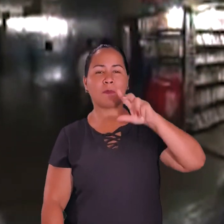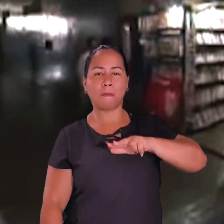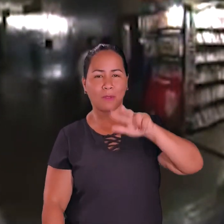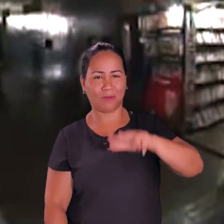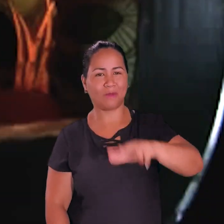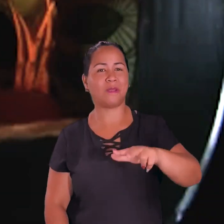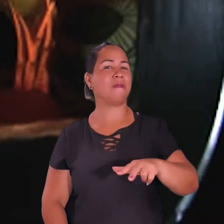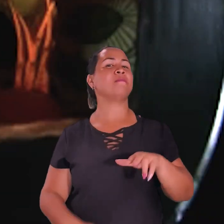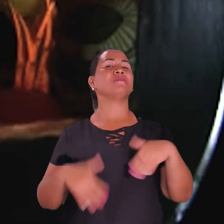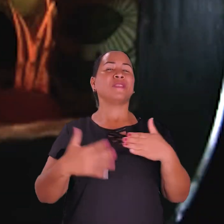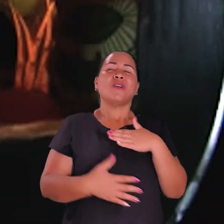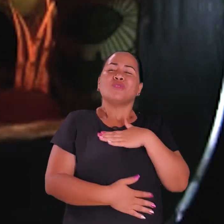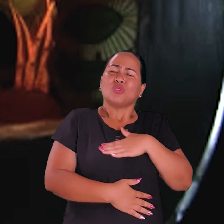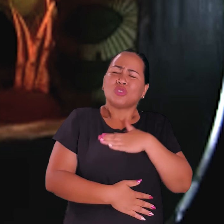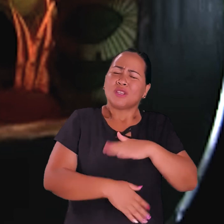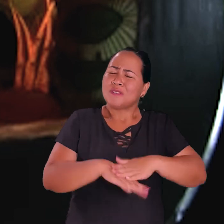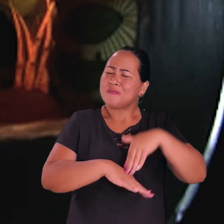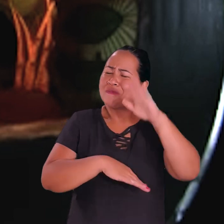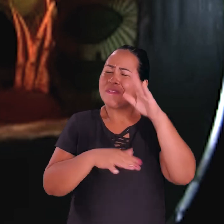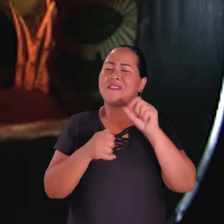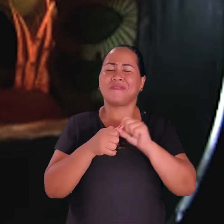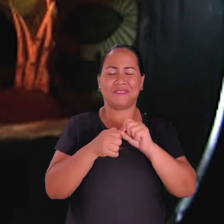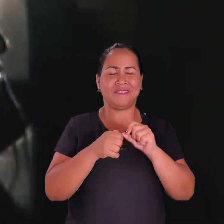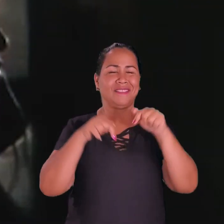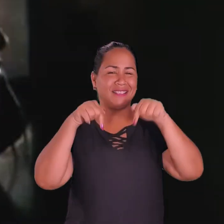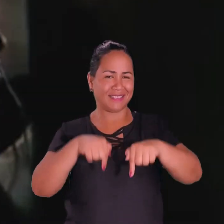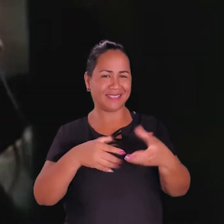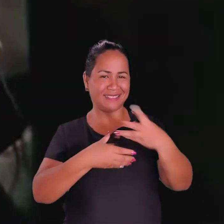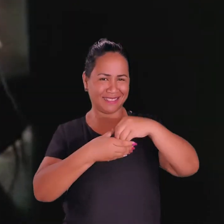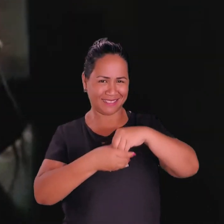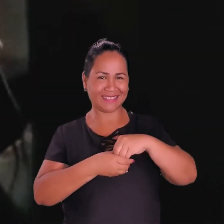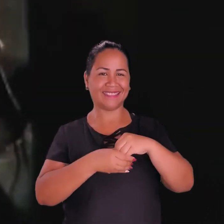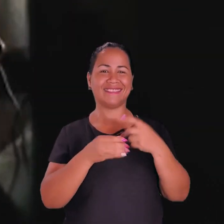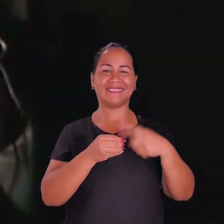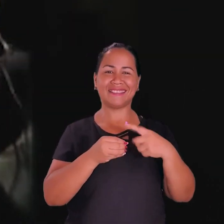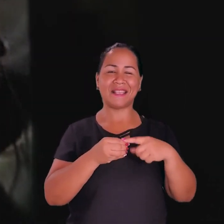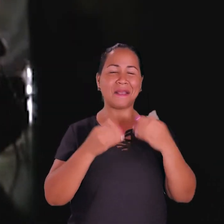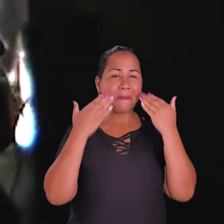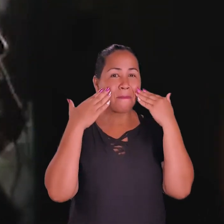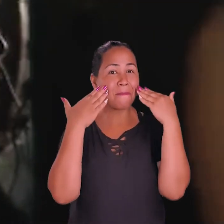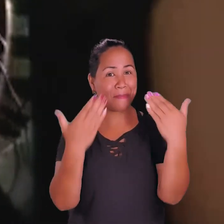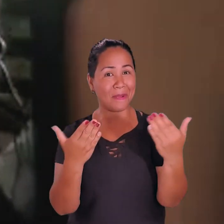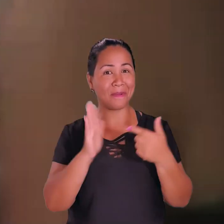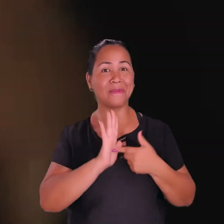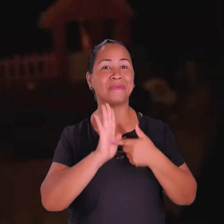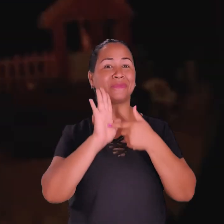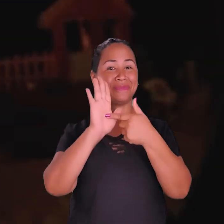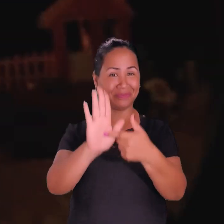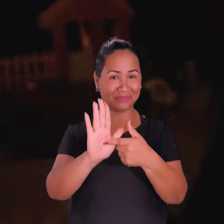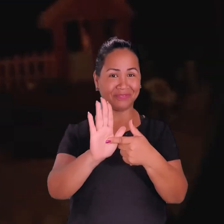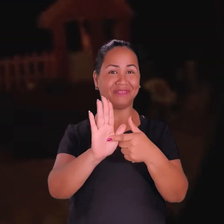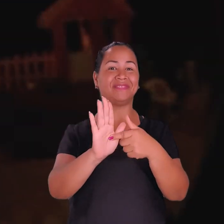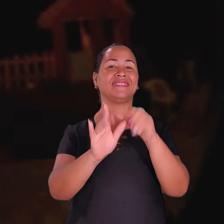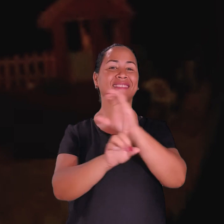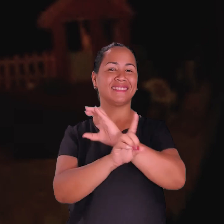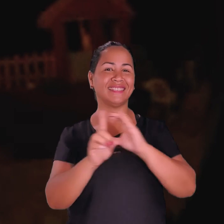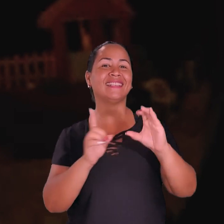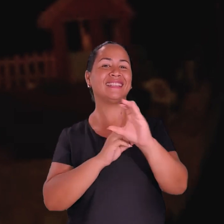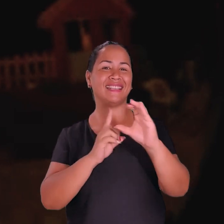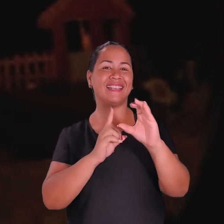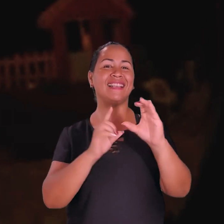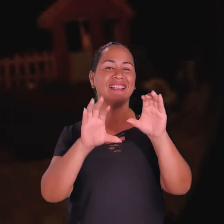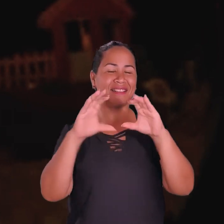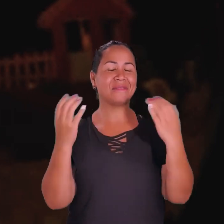gente gostou muito de fazer. Porque a gente faz aqui na nossa cidade, mostra para a nossa comunidade, né? Eu acredito muito nessa coisa da cultura de